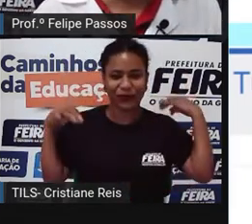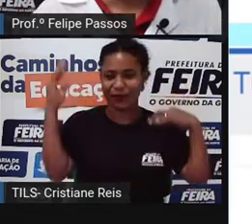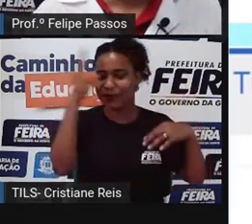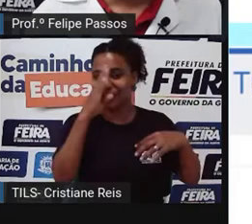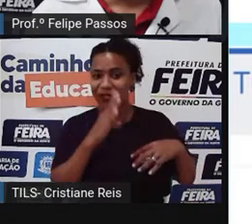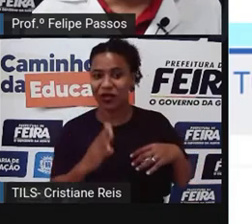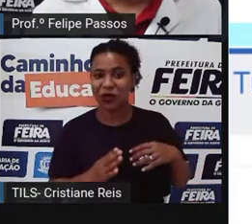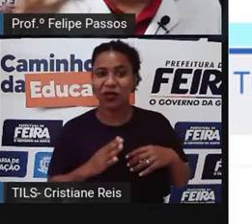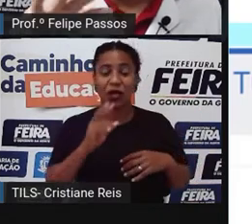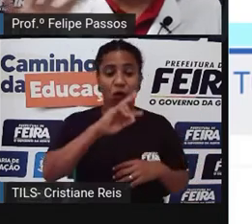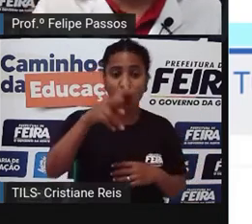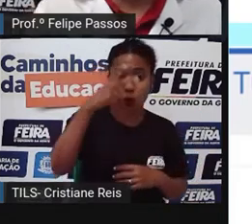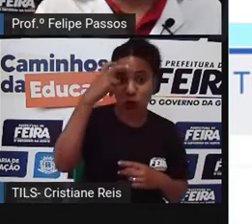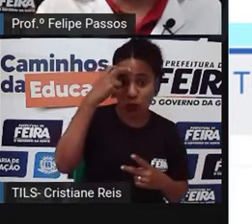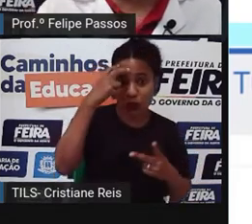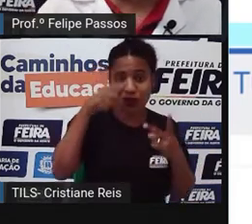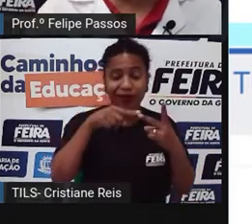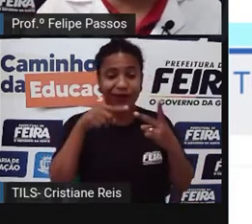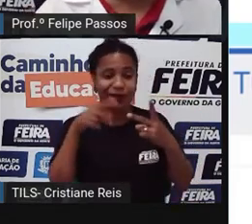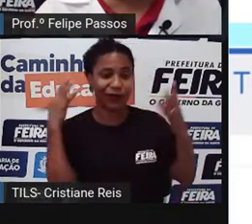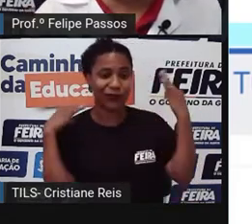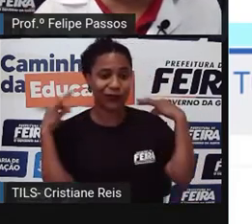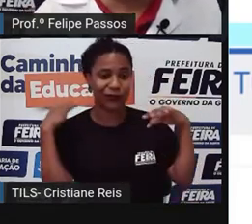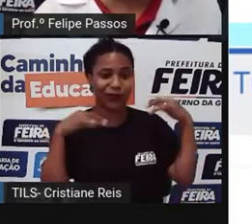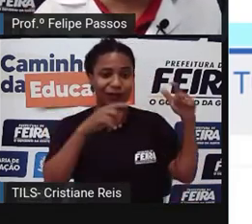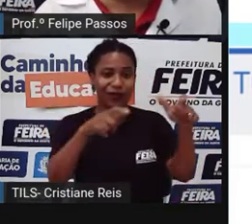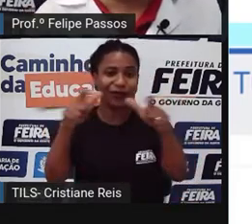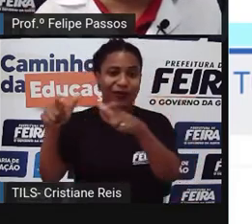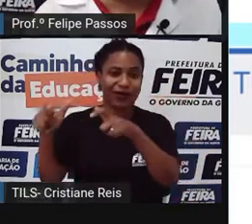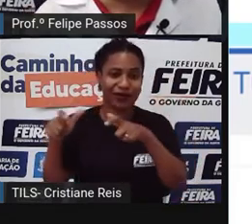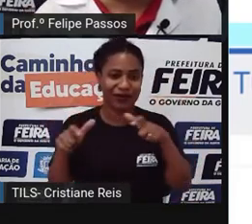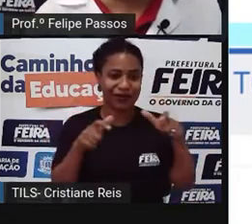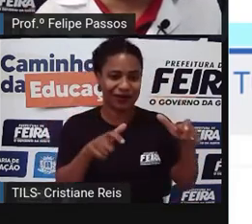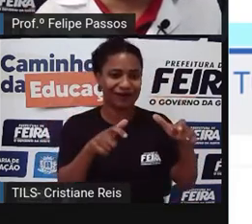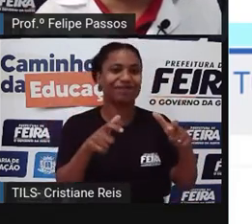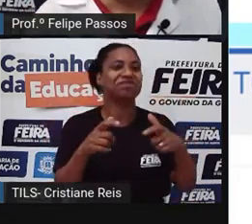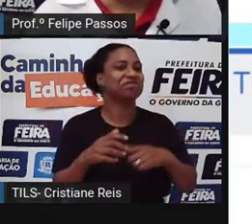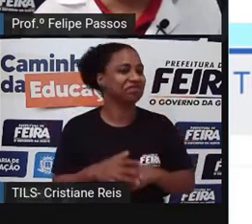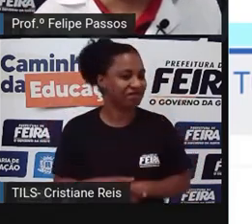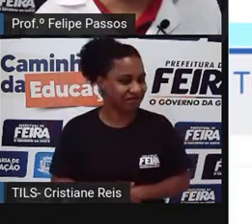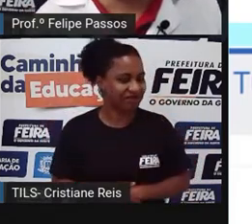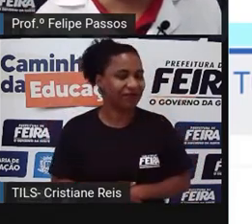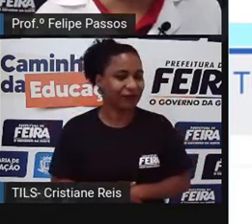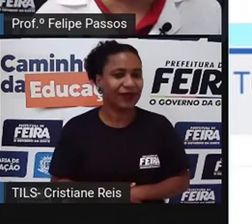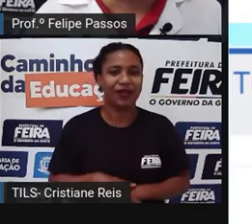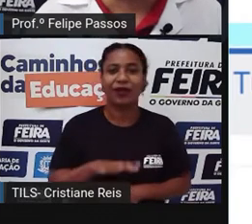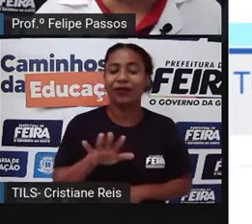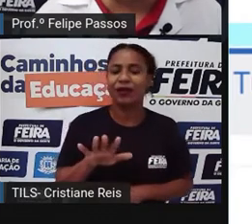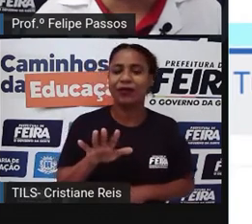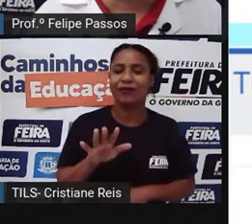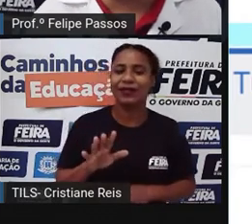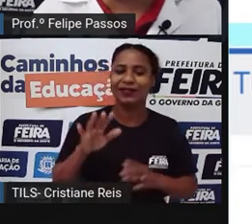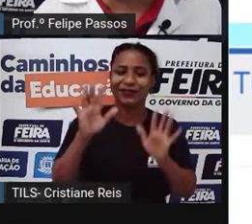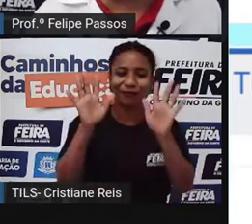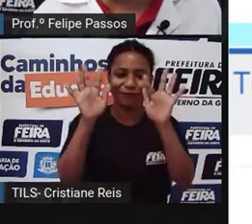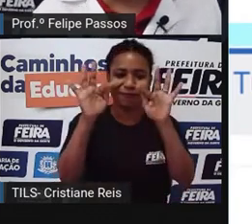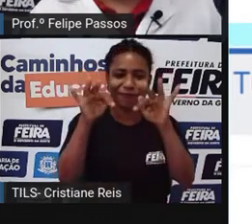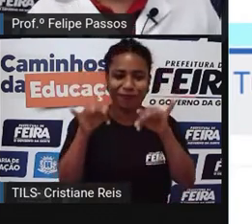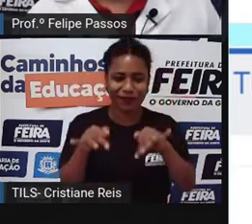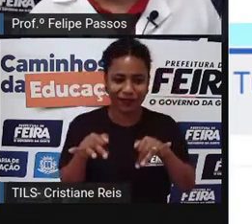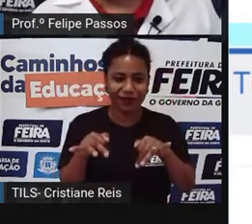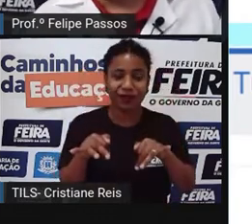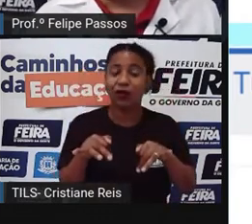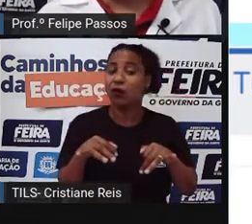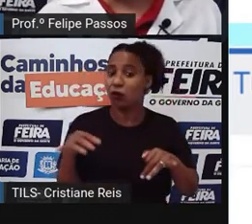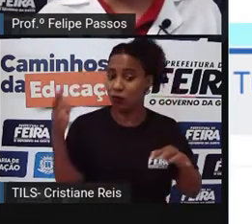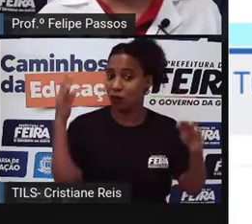culturais. Bom, para a gente finalizar essa conversa, o Brasil, ele movimenta muito dinheiro com